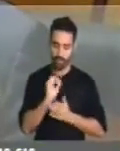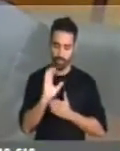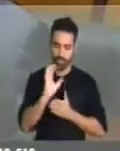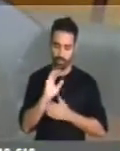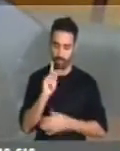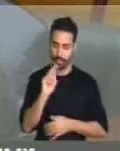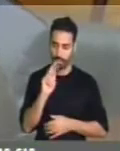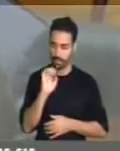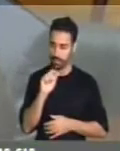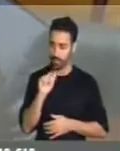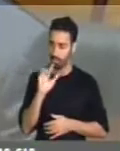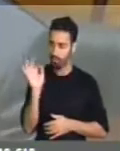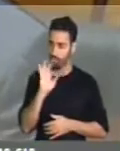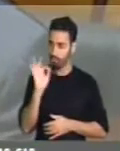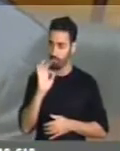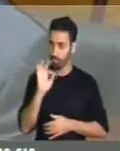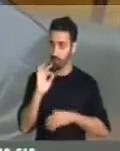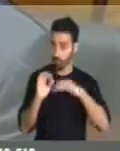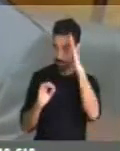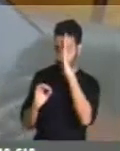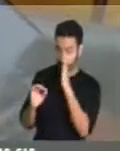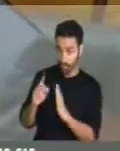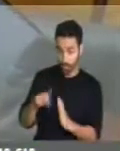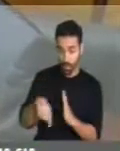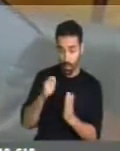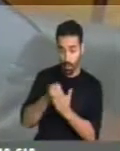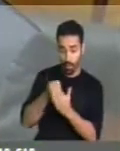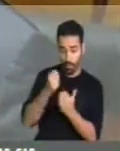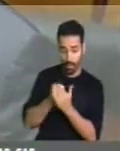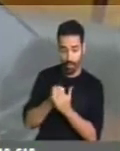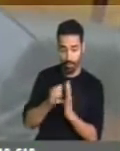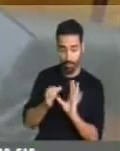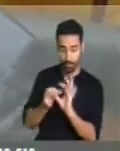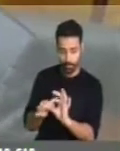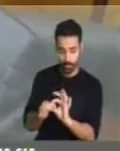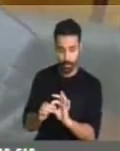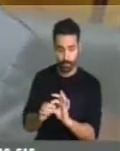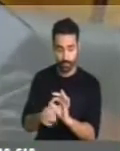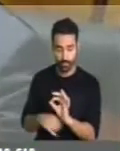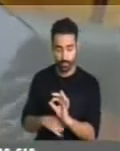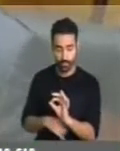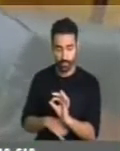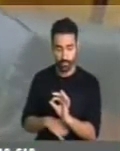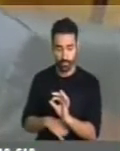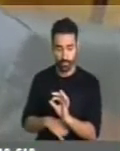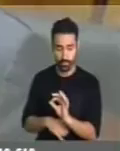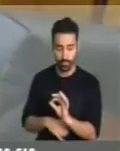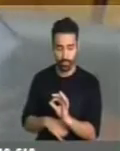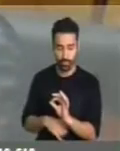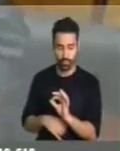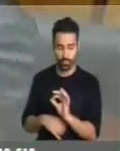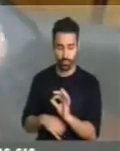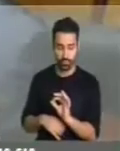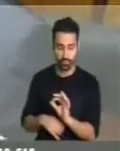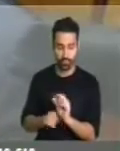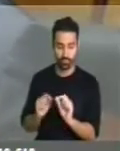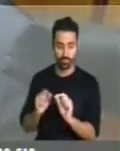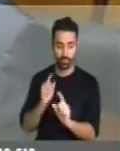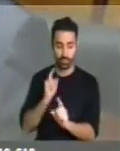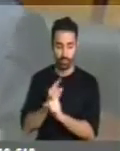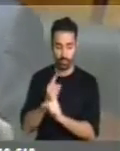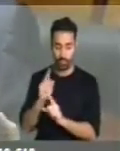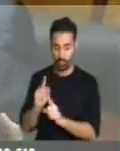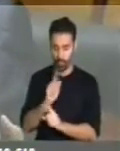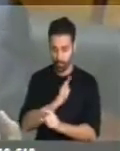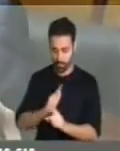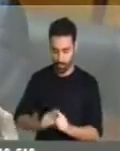Então, o Brasil vai ser obrigado a flexibilizar para outras empresas a exploração do pré-sal. Uma descoberta do governo